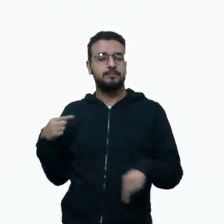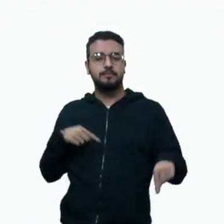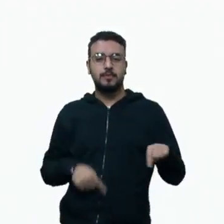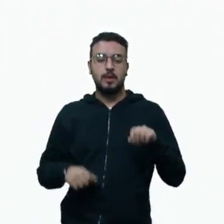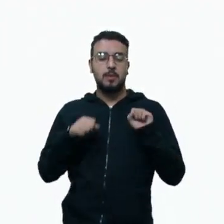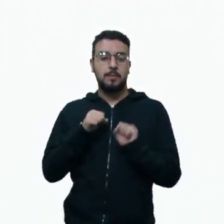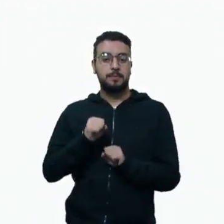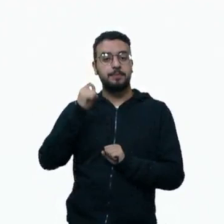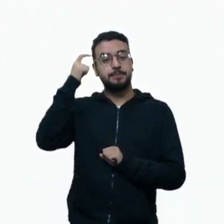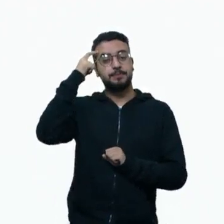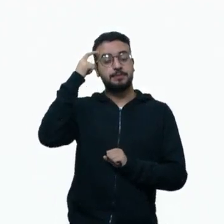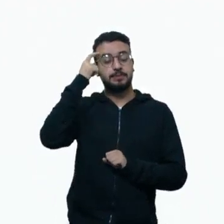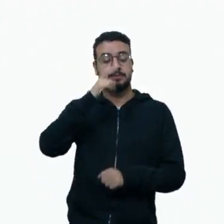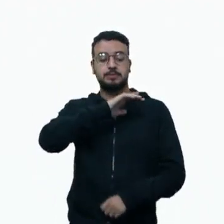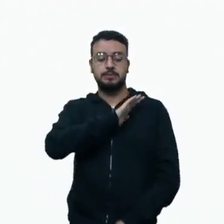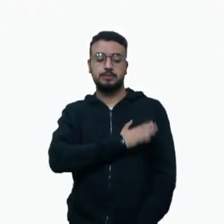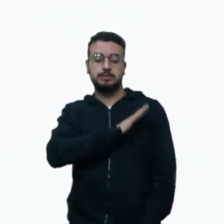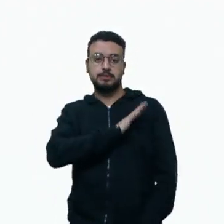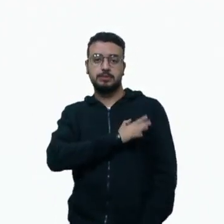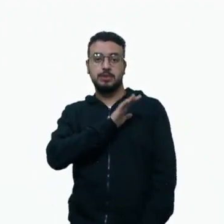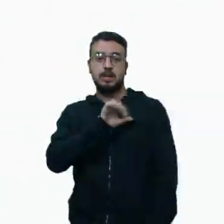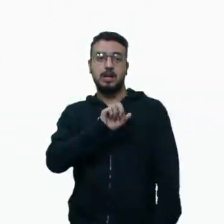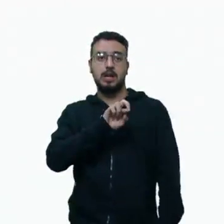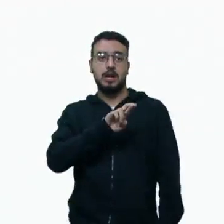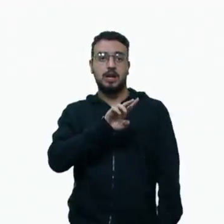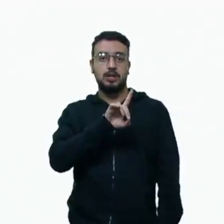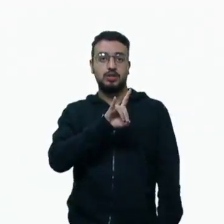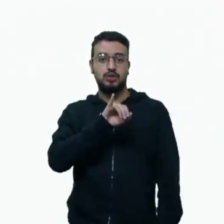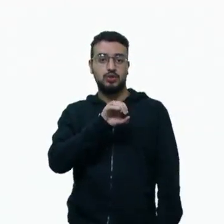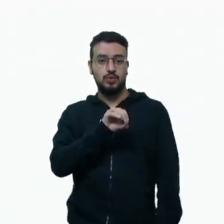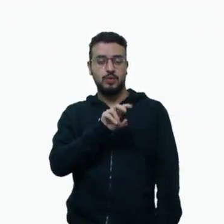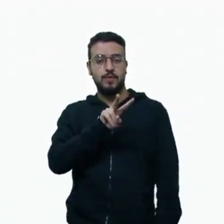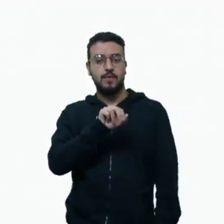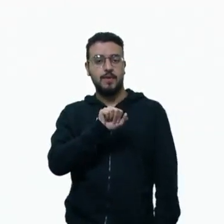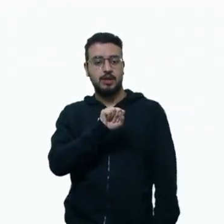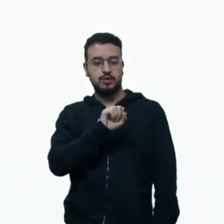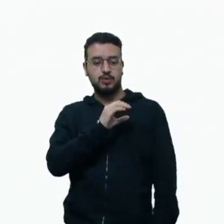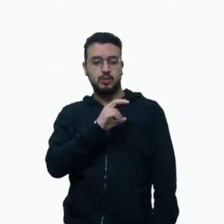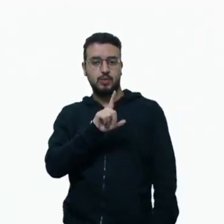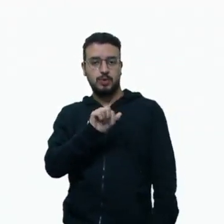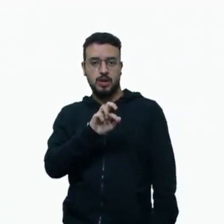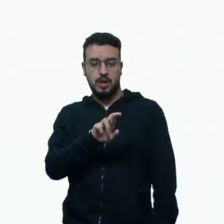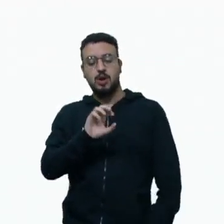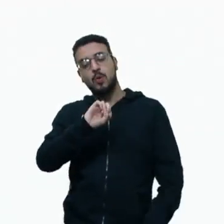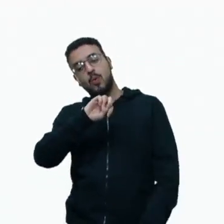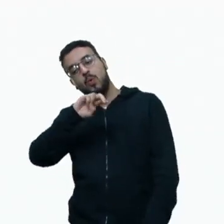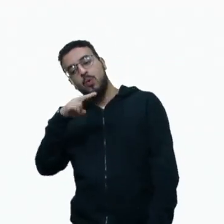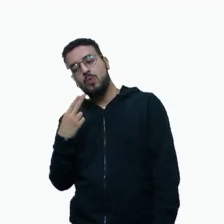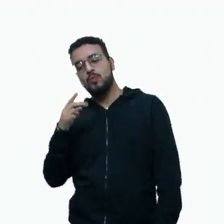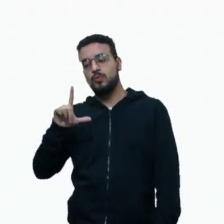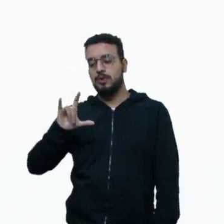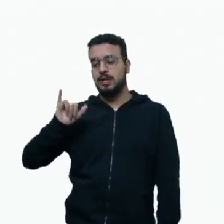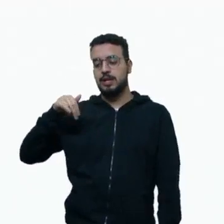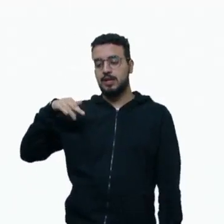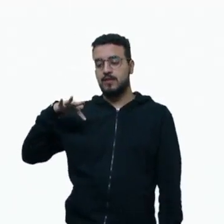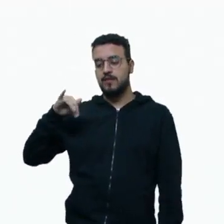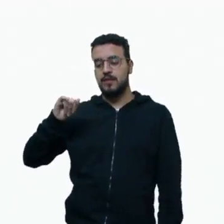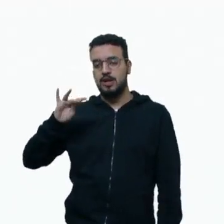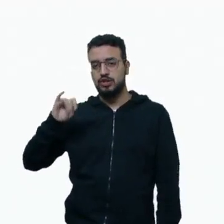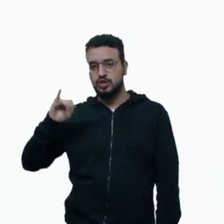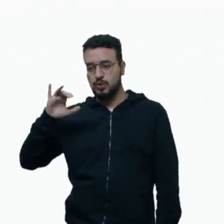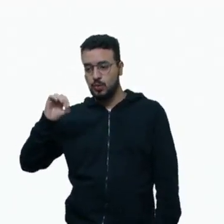sistema cardiovascular ou no sistema linfático. O sistema linfático, ele consiste em